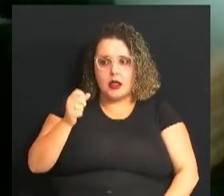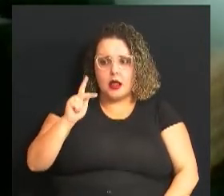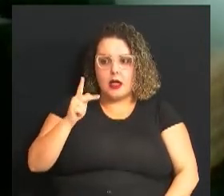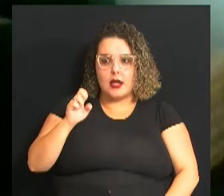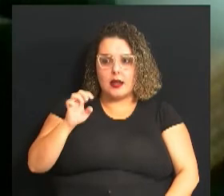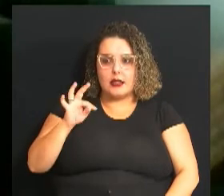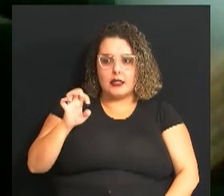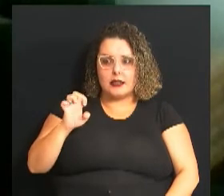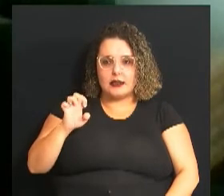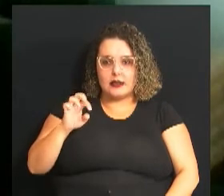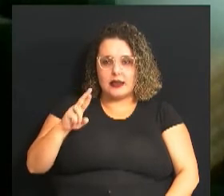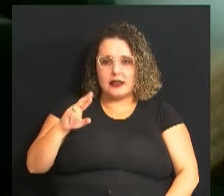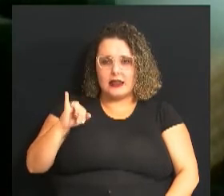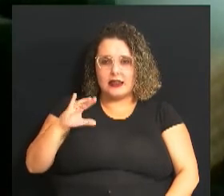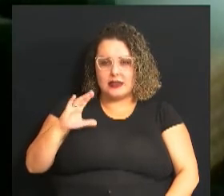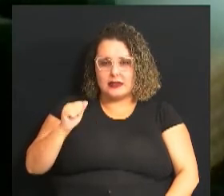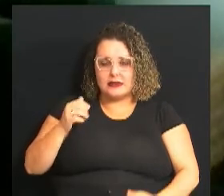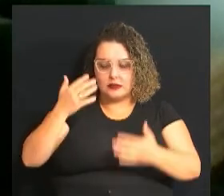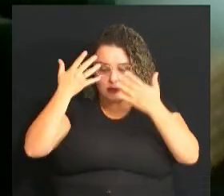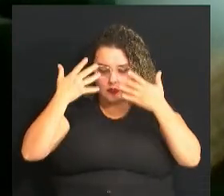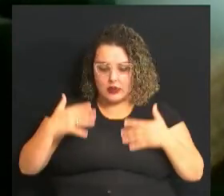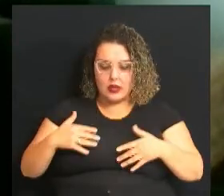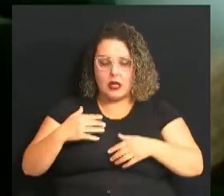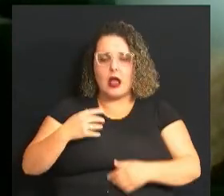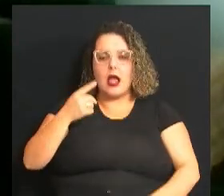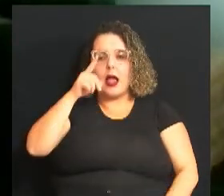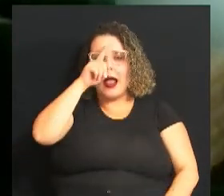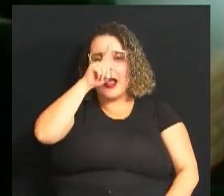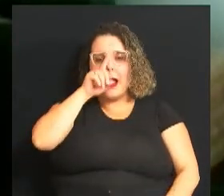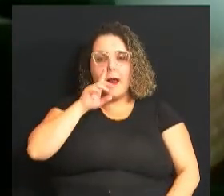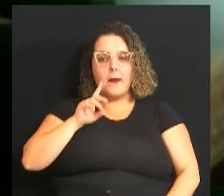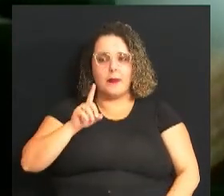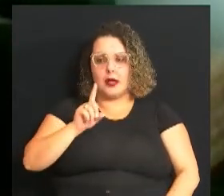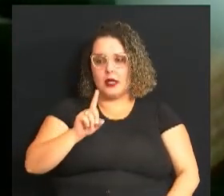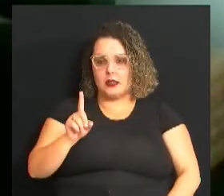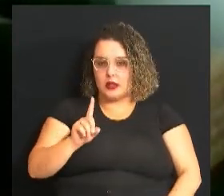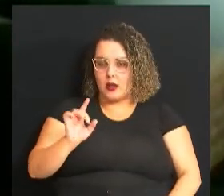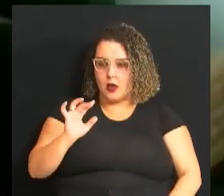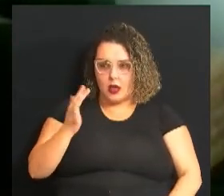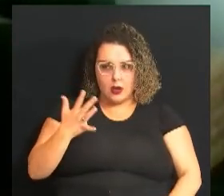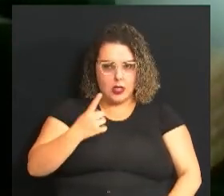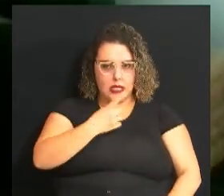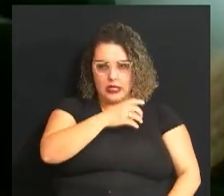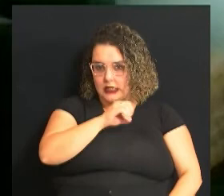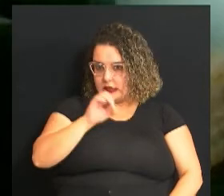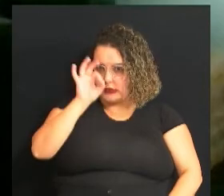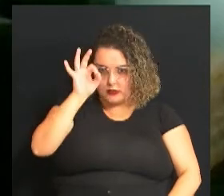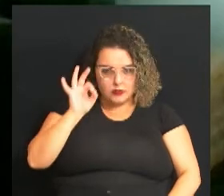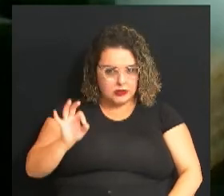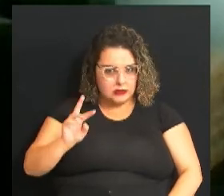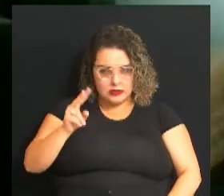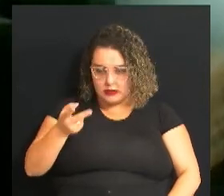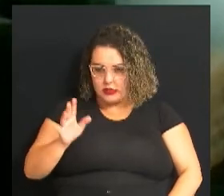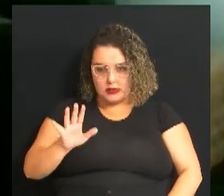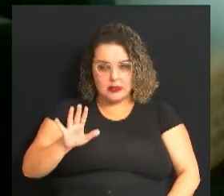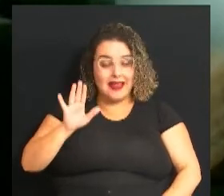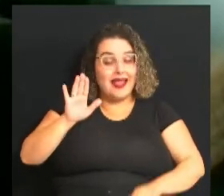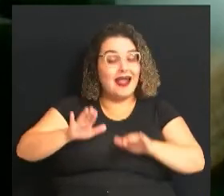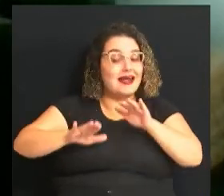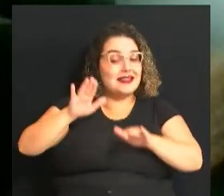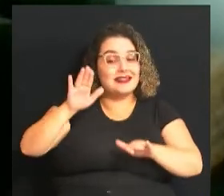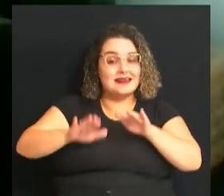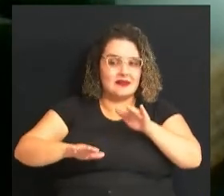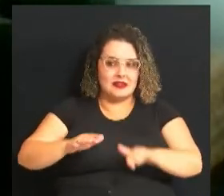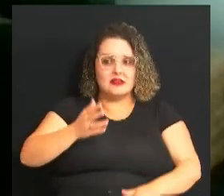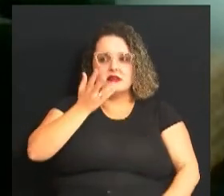do corpo. Esse amarelado do corpo não acontece em 100% das vezes. Nas crianças